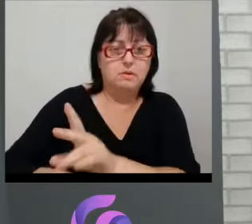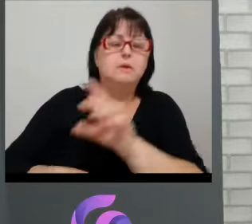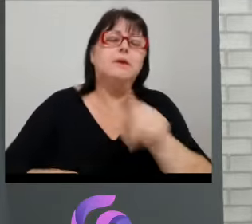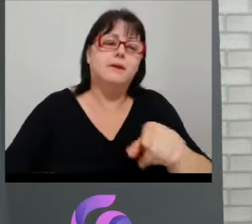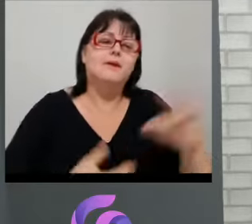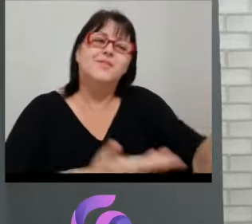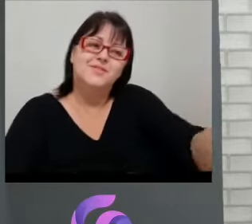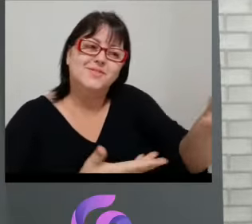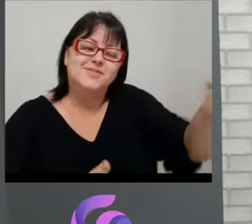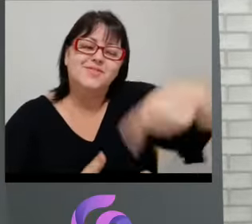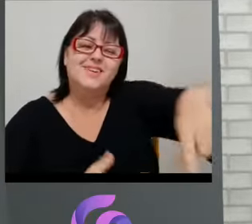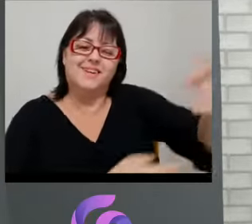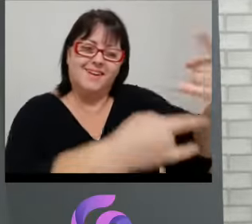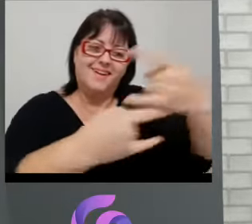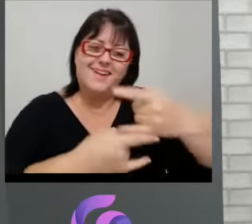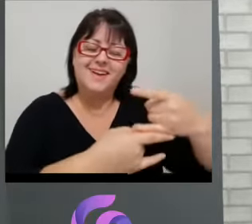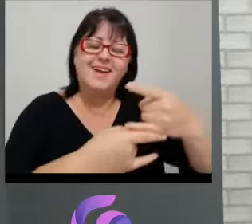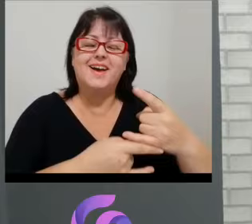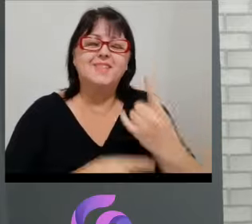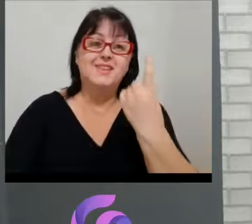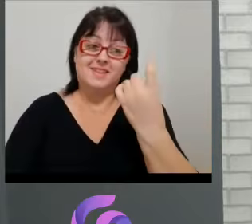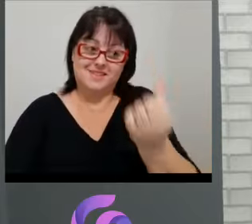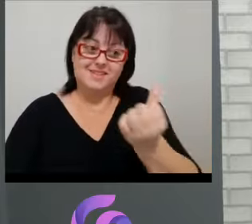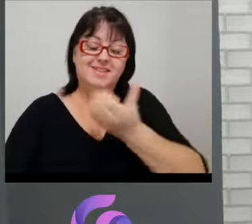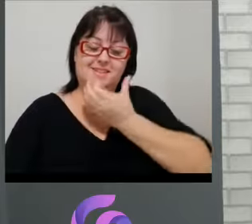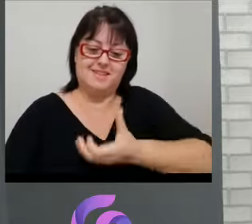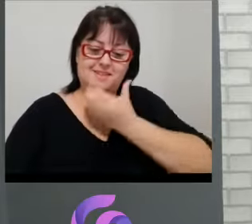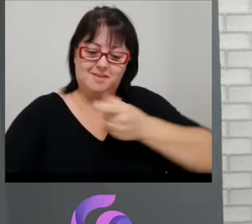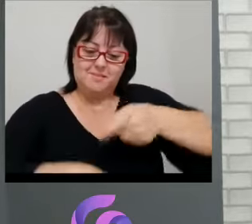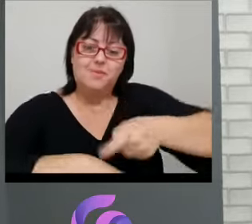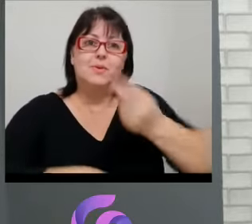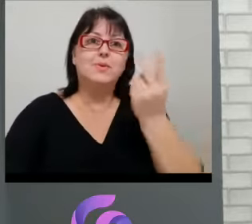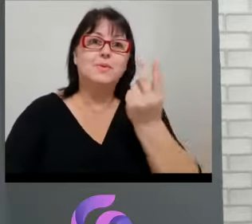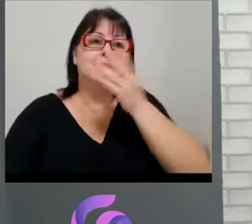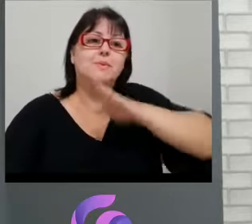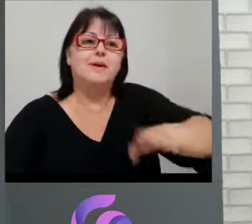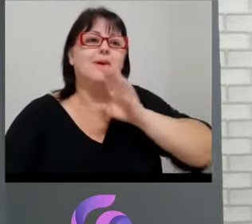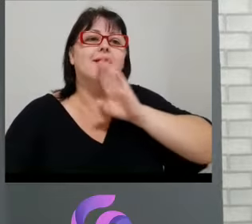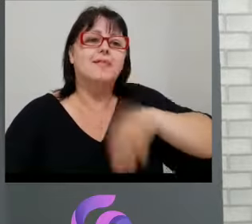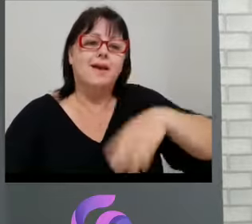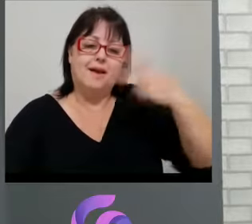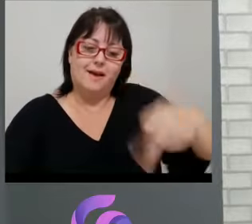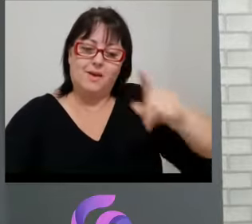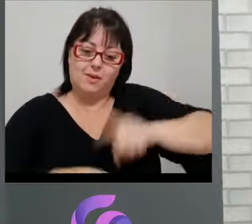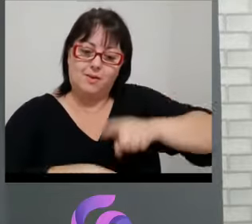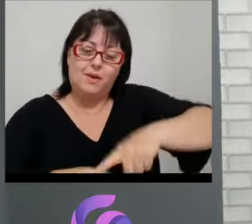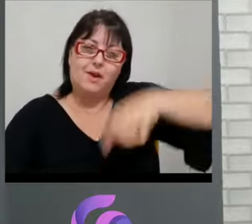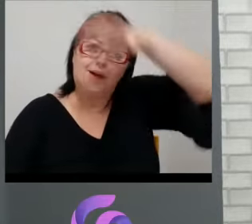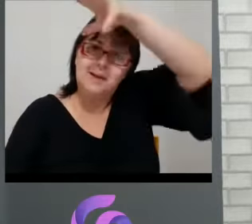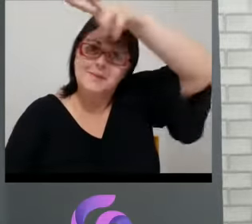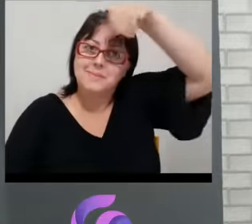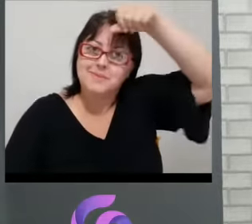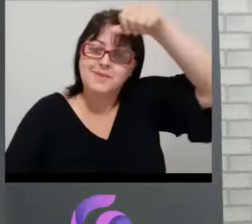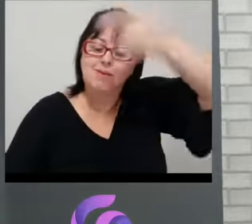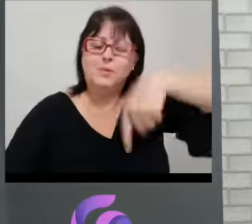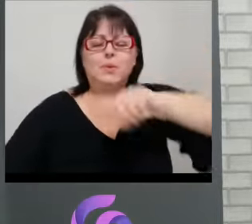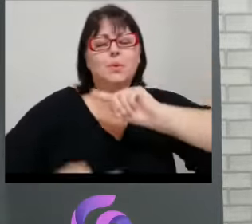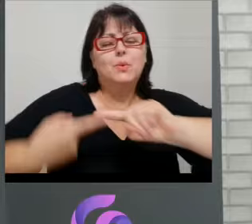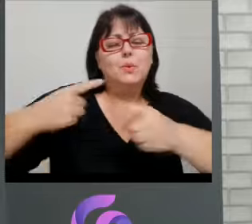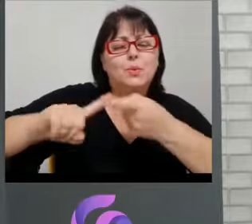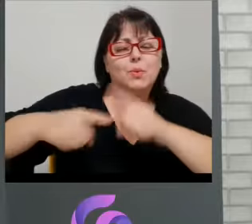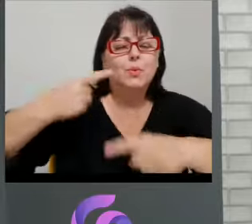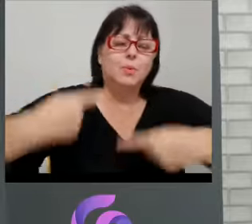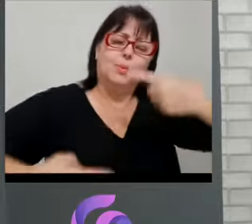Te convido para a nossa live do dia 16 de dezembro, 14h30, horário daqui de Manaus, onde nós